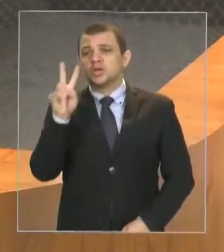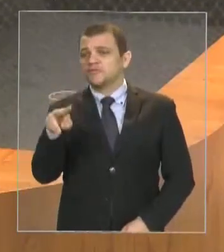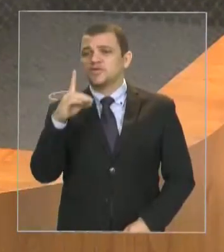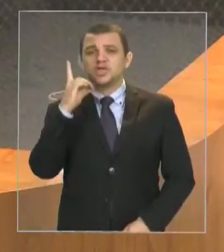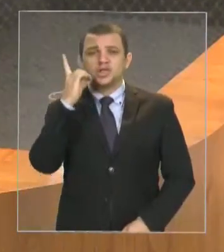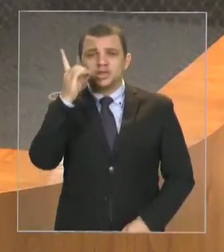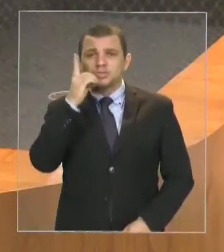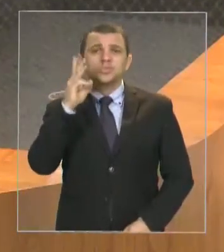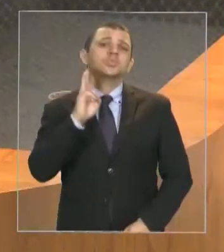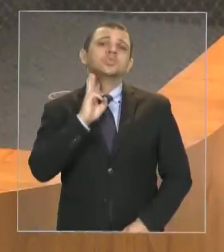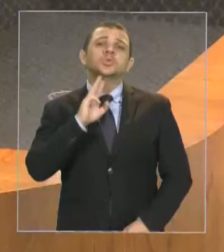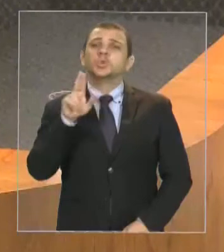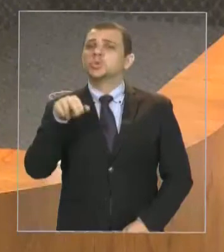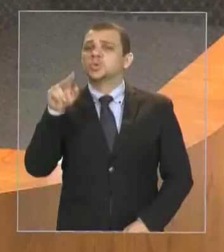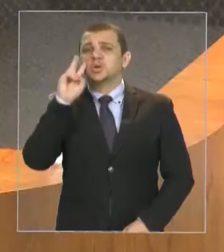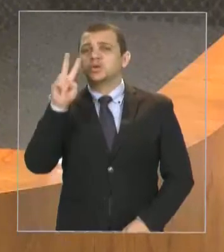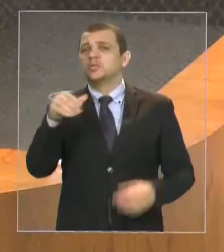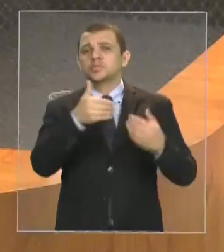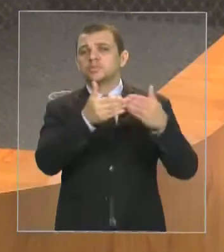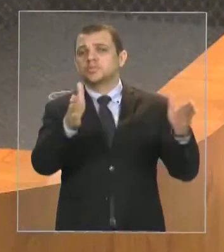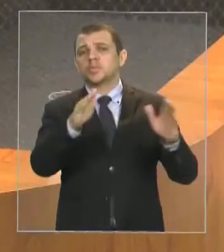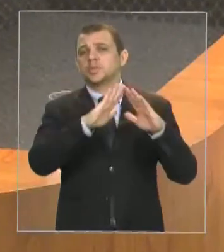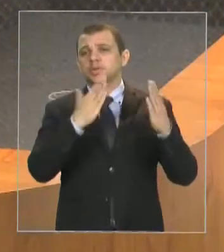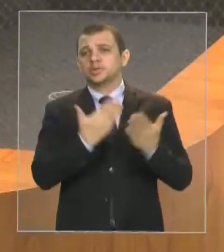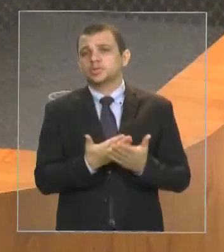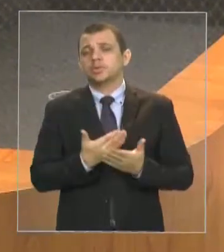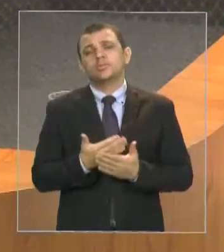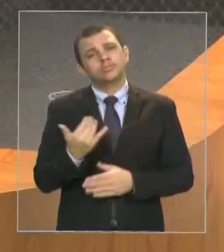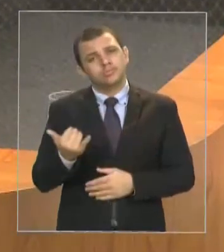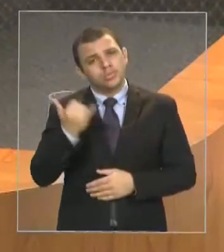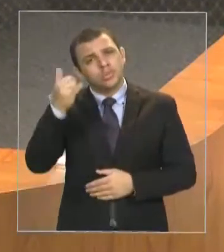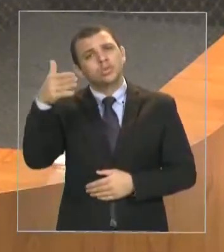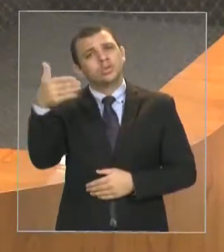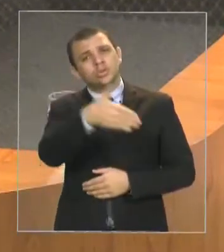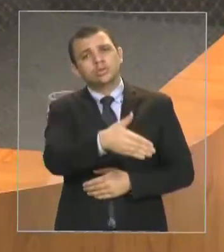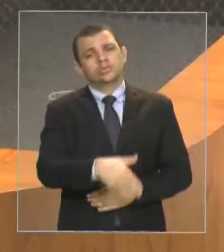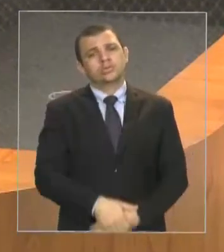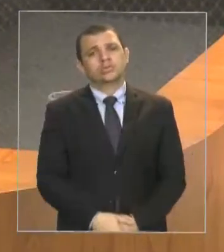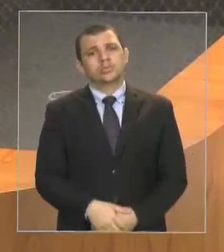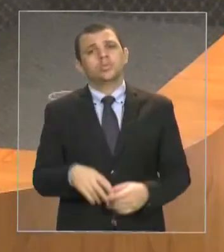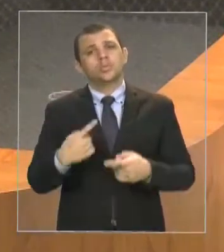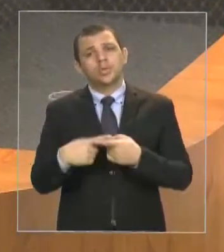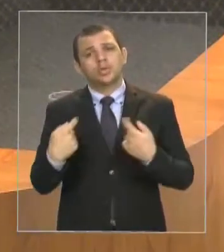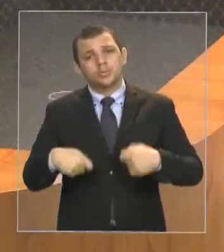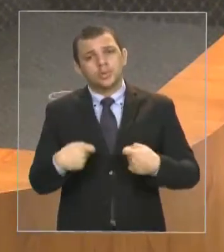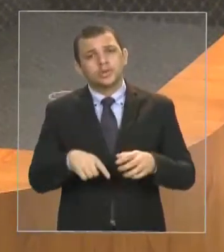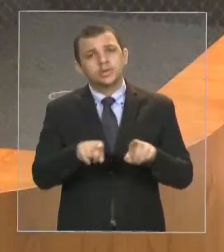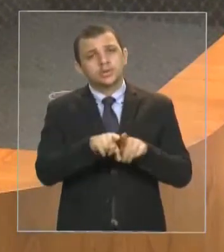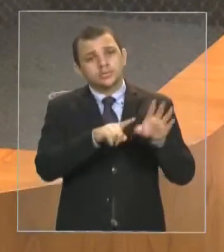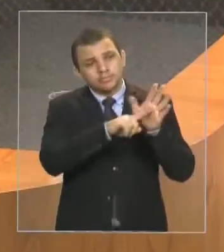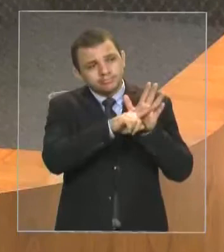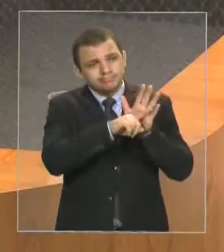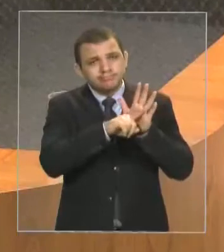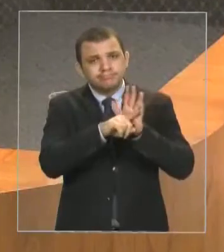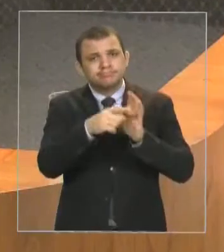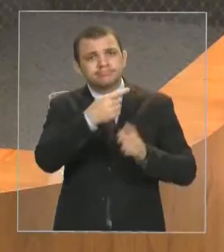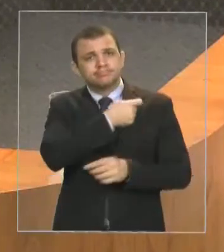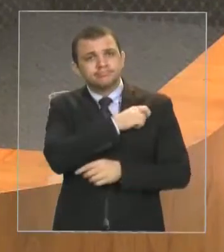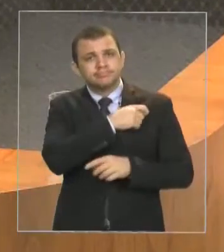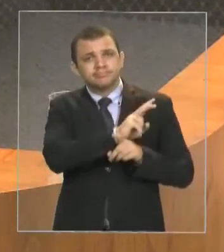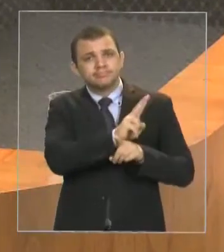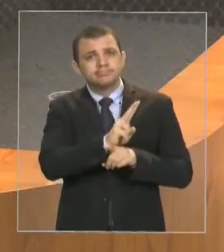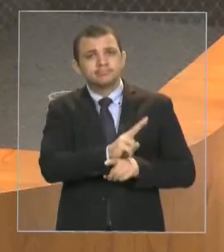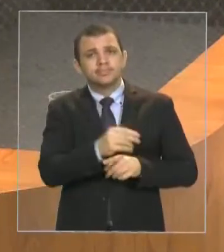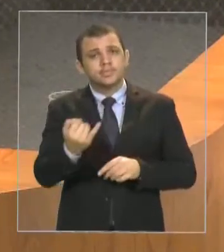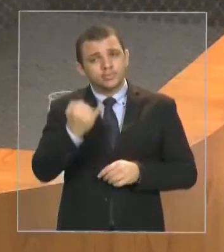nenhuma inauguração. É importante para que ele vá lá, até para fiscalizar. É importante o papel da oposição, de